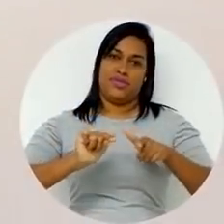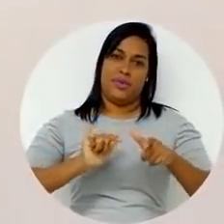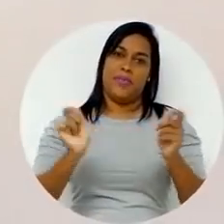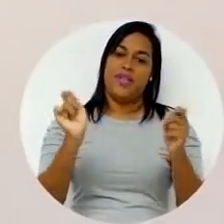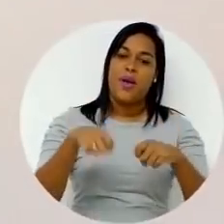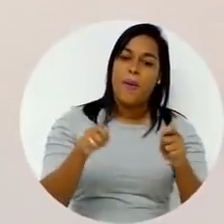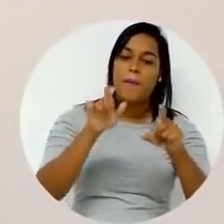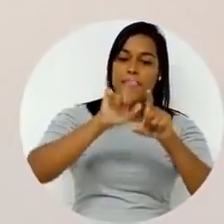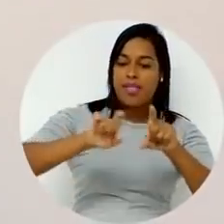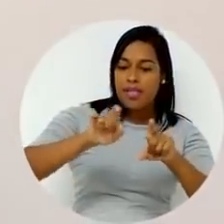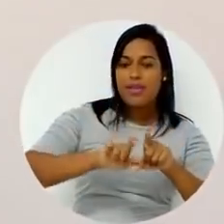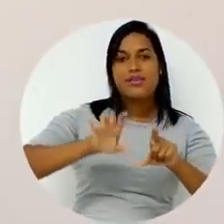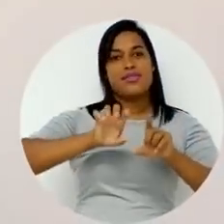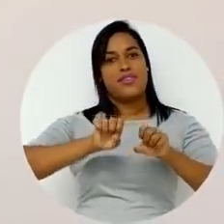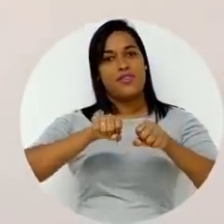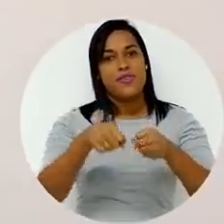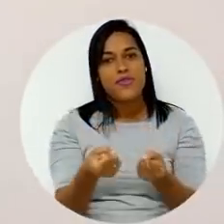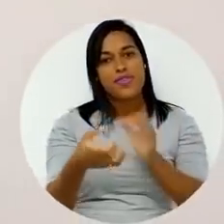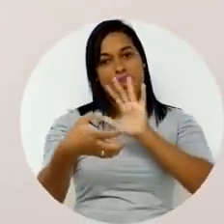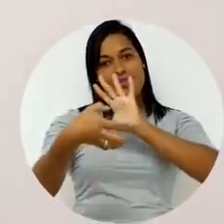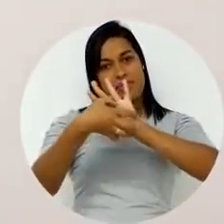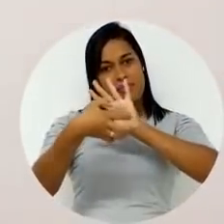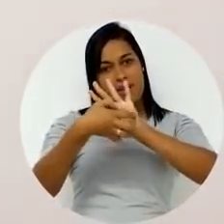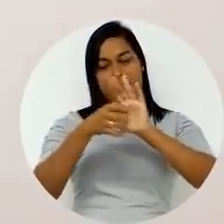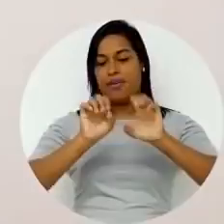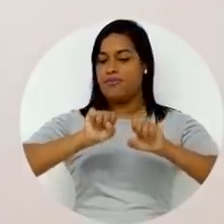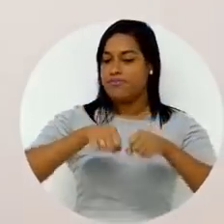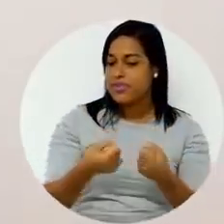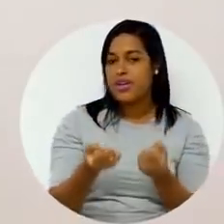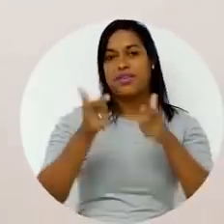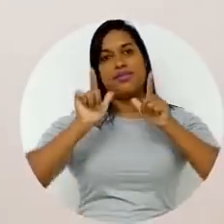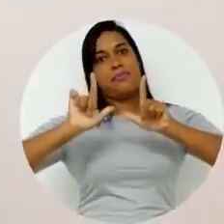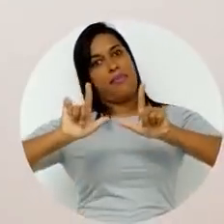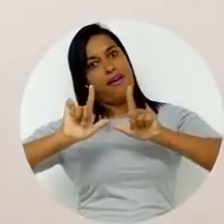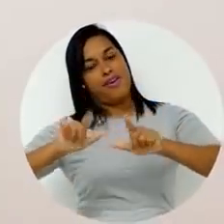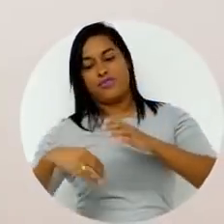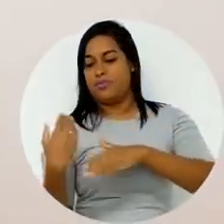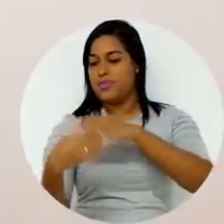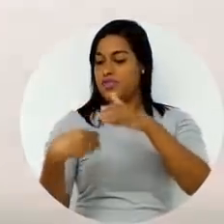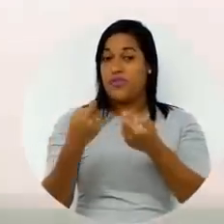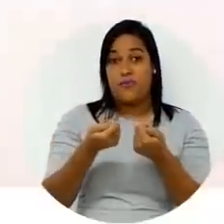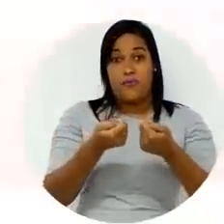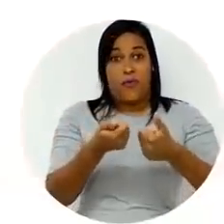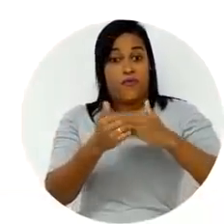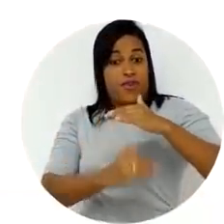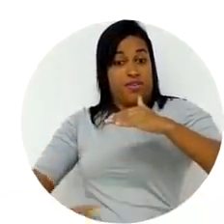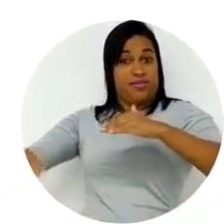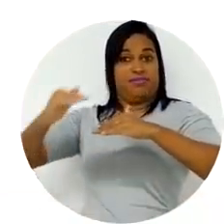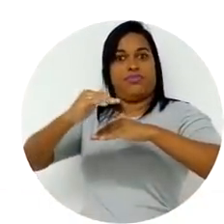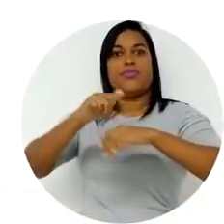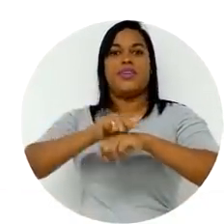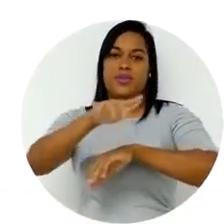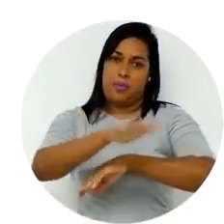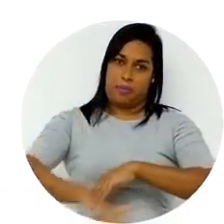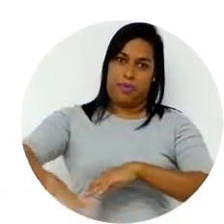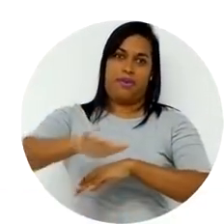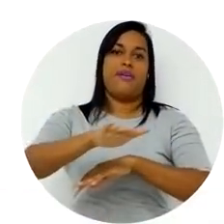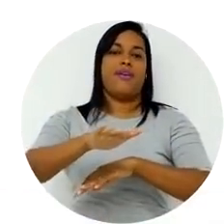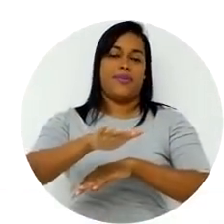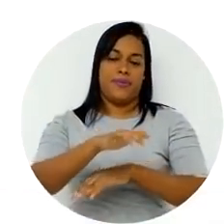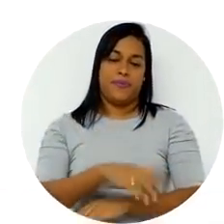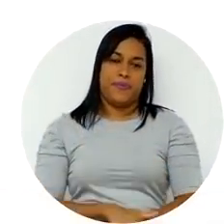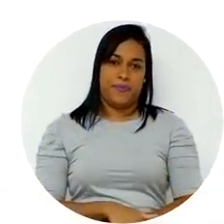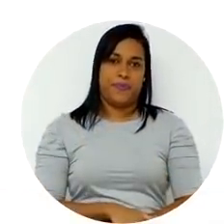trabalhar competência de fortalecer marca, fortalecer imagem, desenvolver uma oferta superior para o mercado.